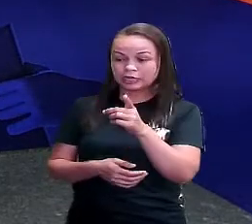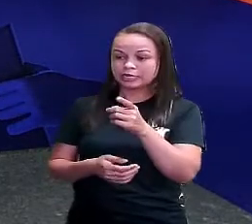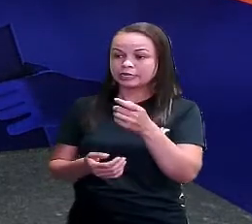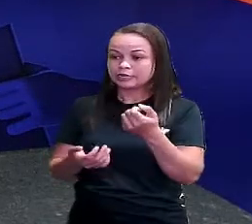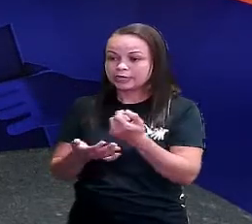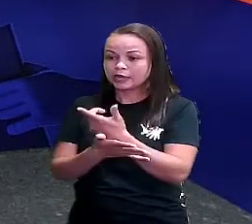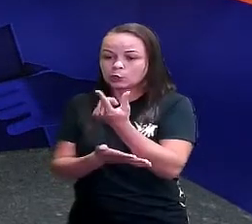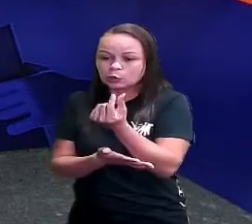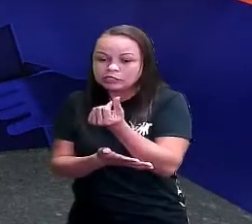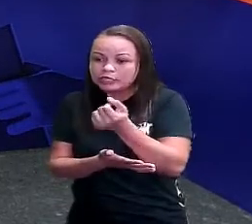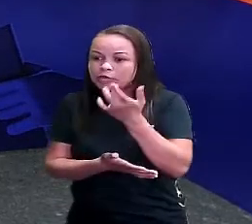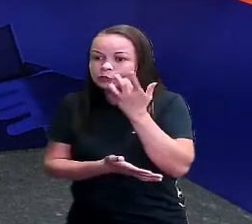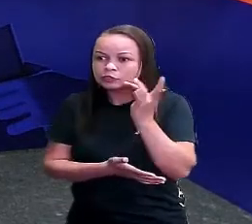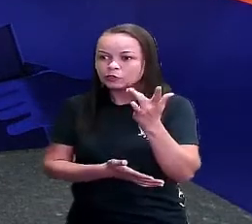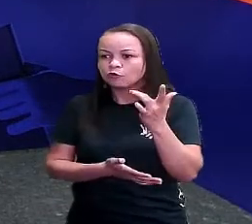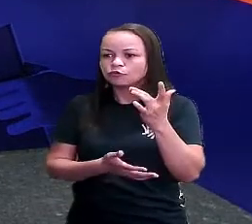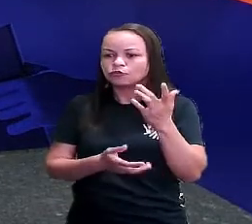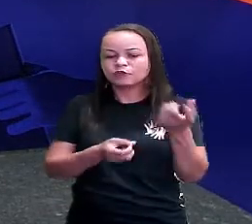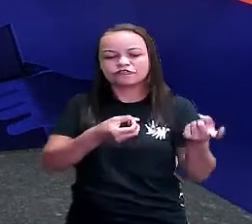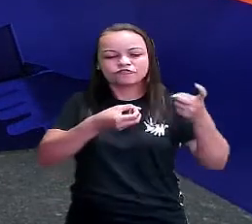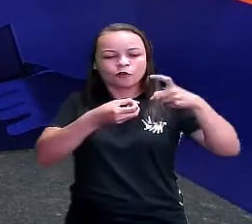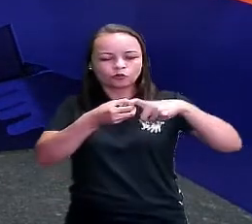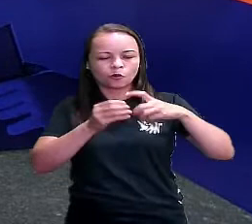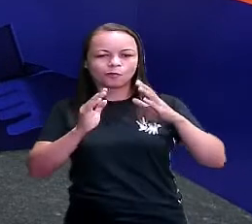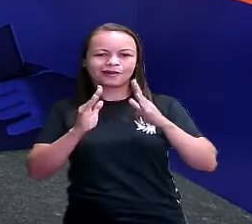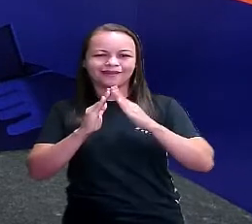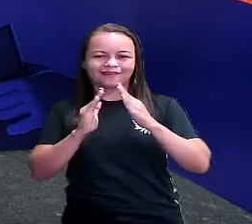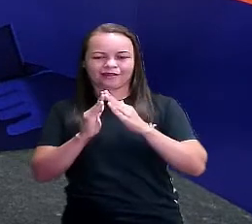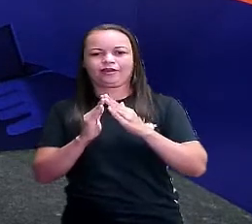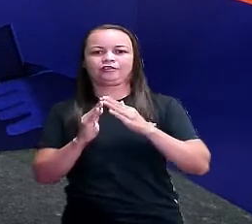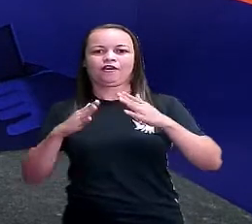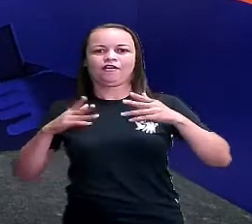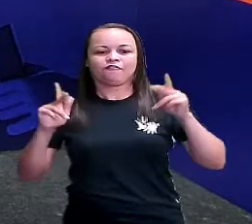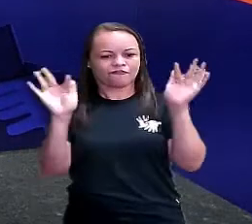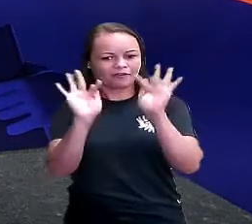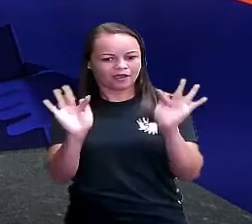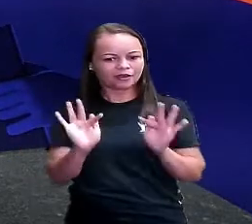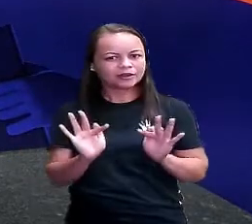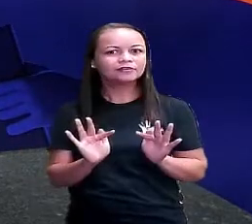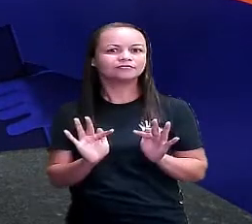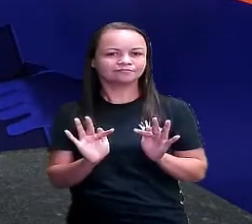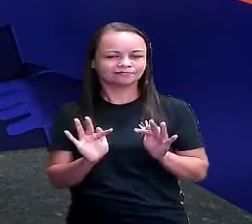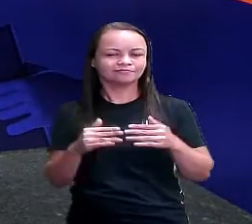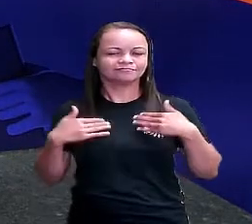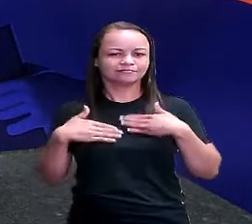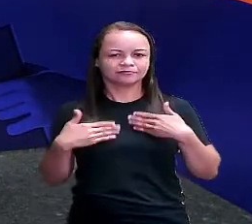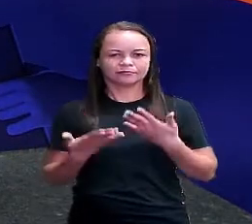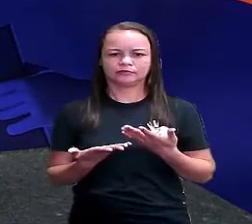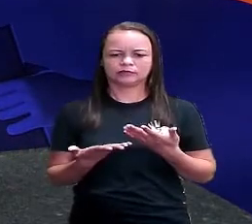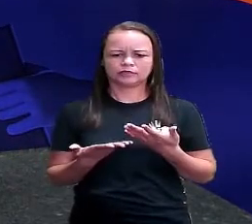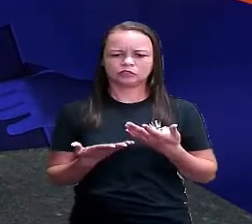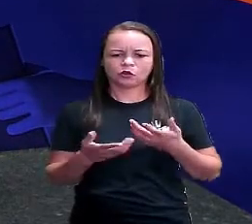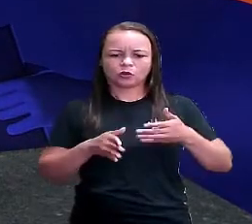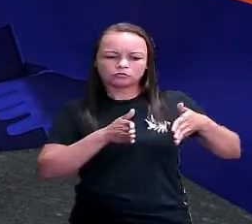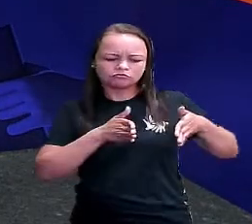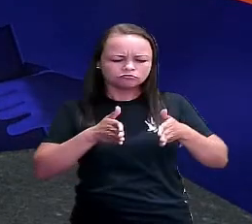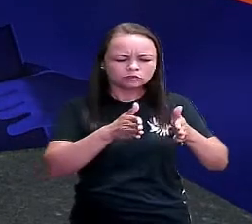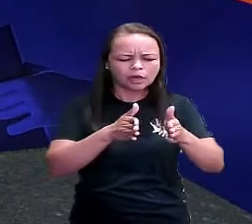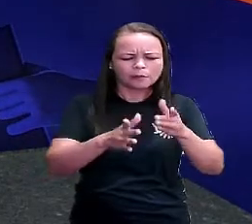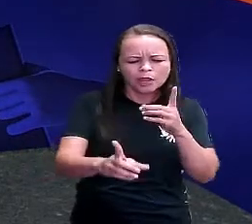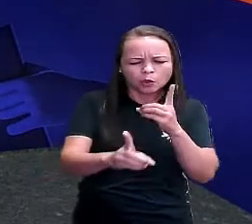foi para casa feliz da vida. Só que no meio do caminho encontrou uma raposa muito